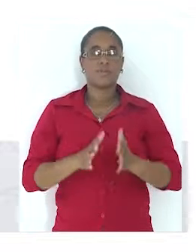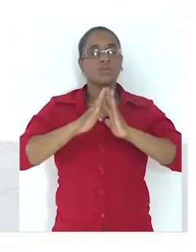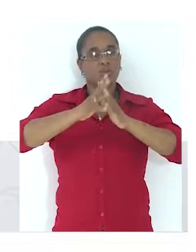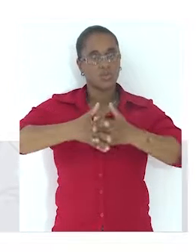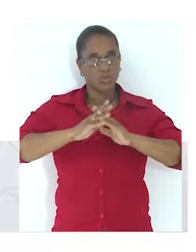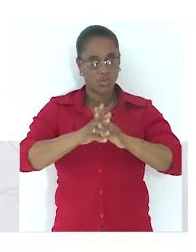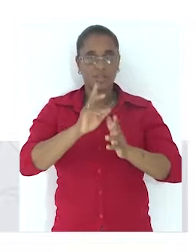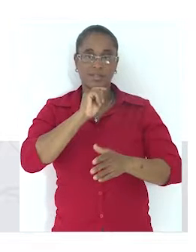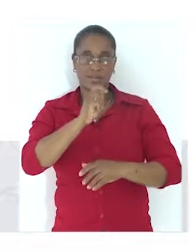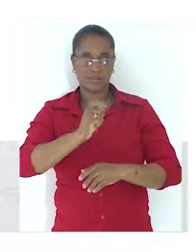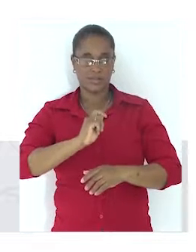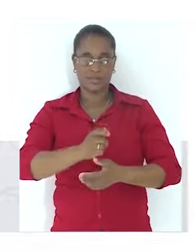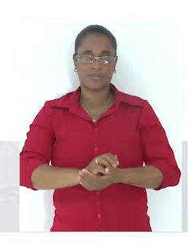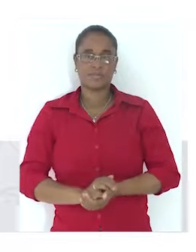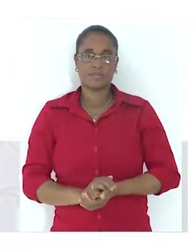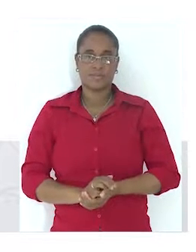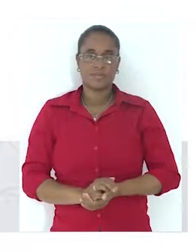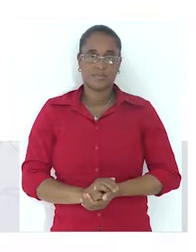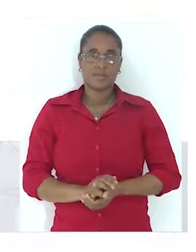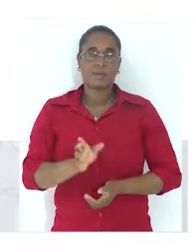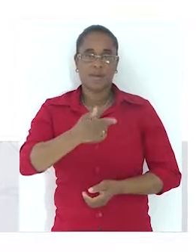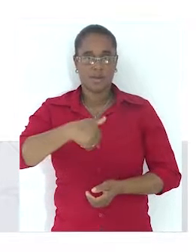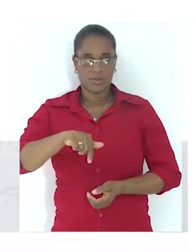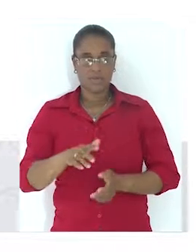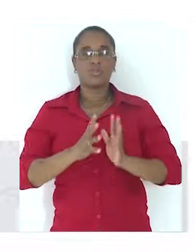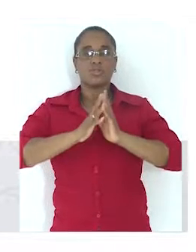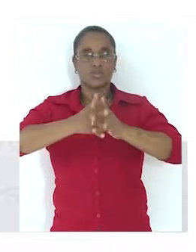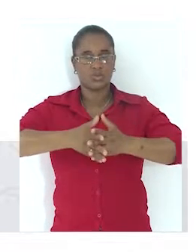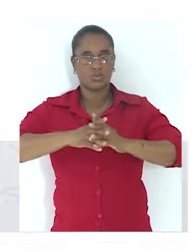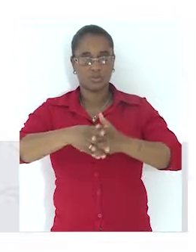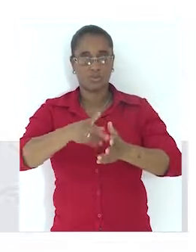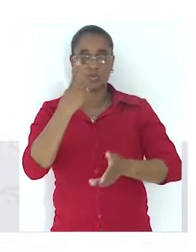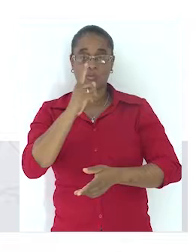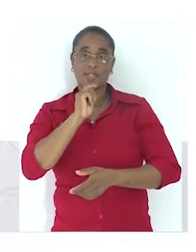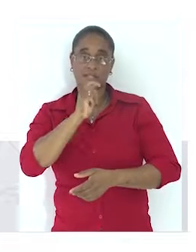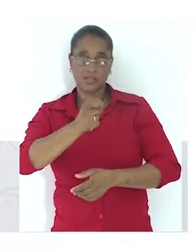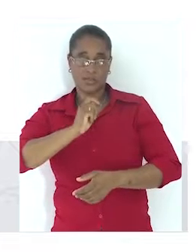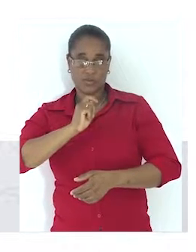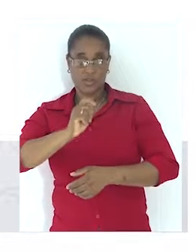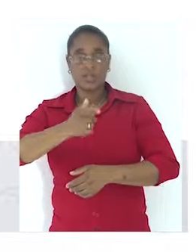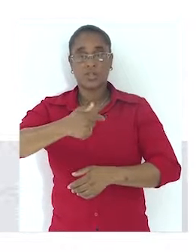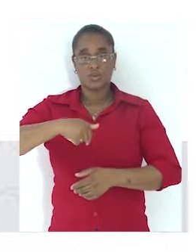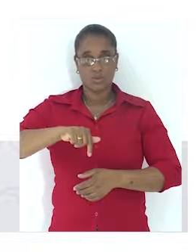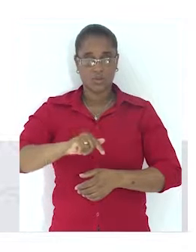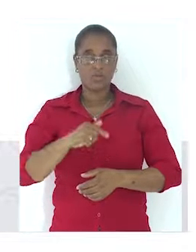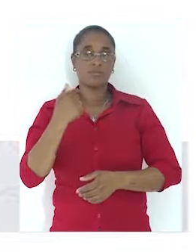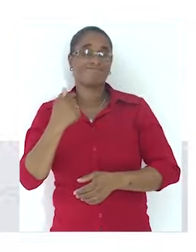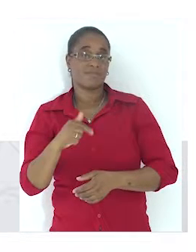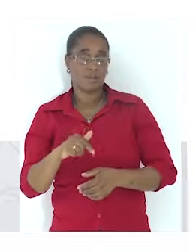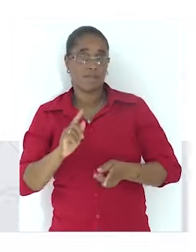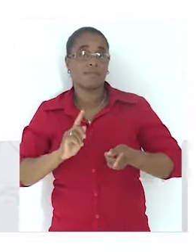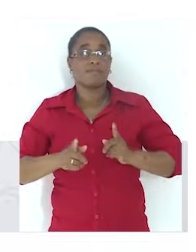Estrutura da entrevista. Para nós estruturarmos uma entrevista, temos